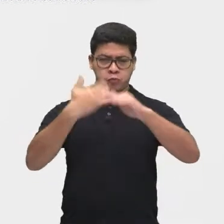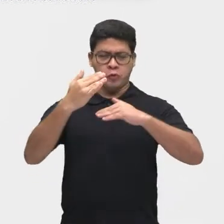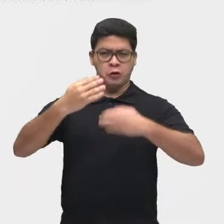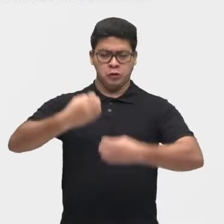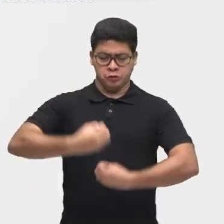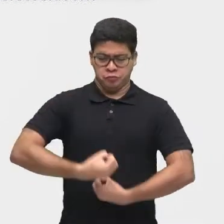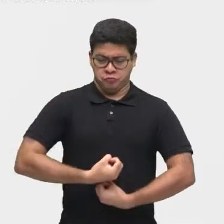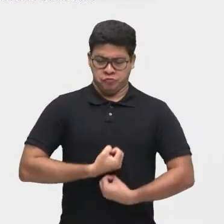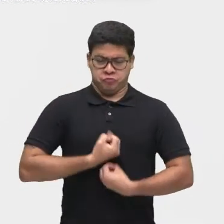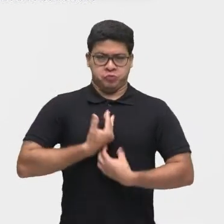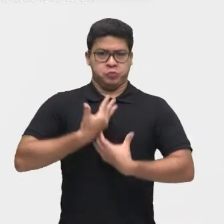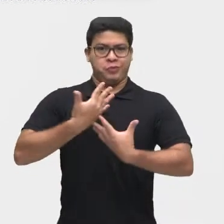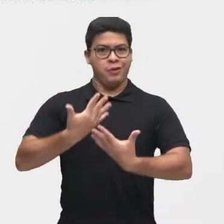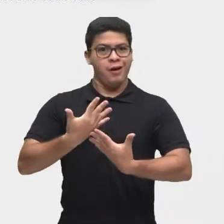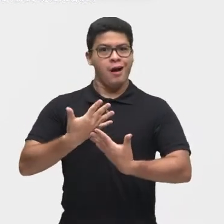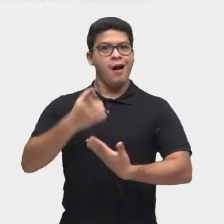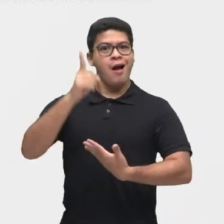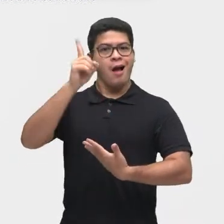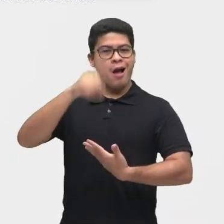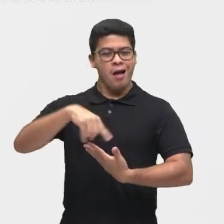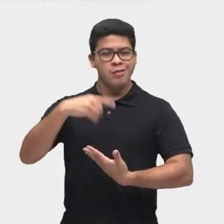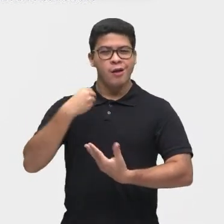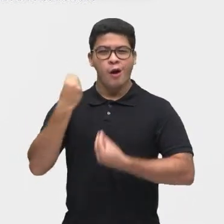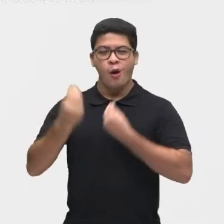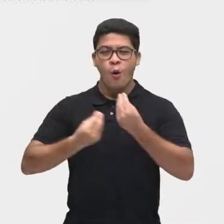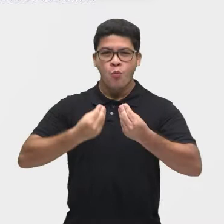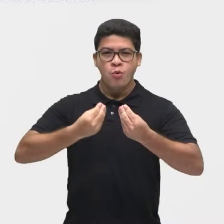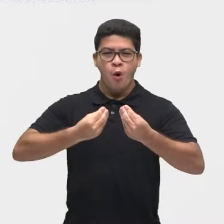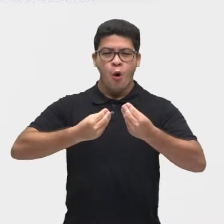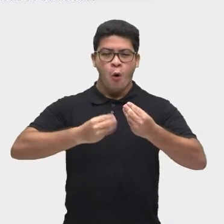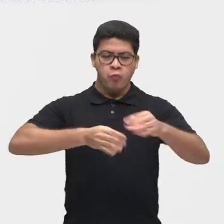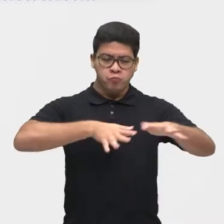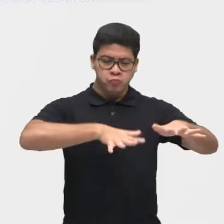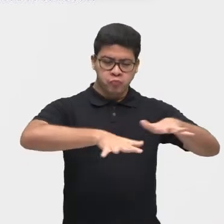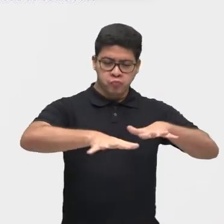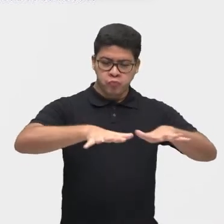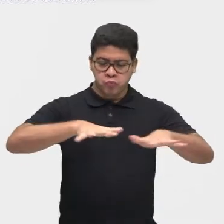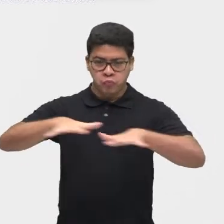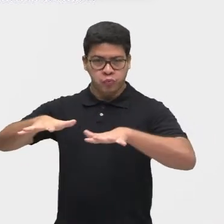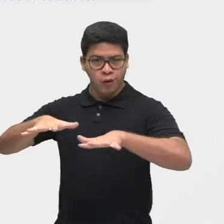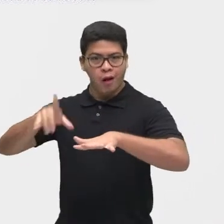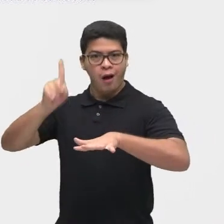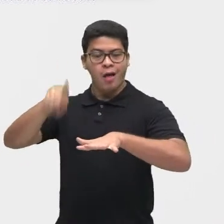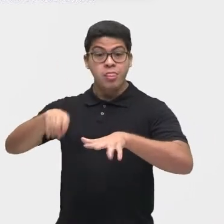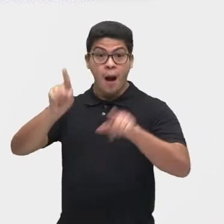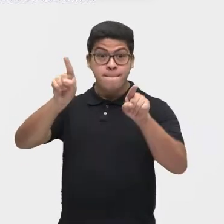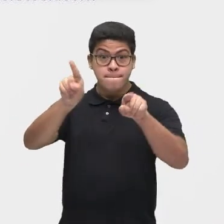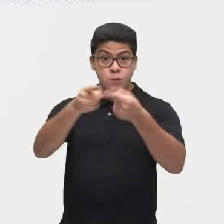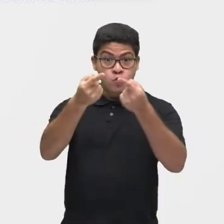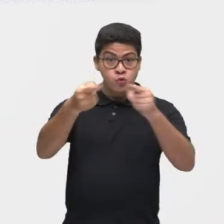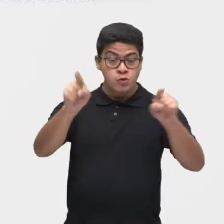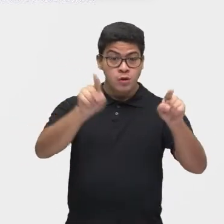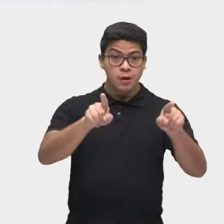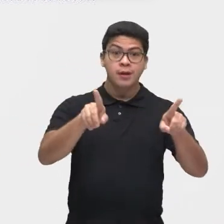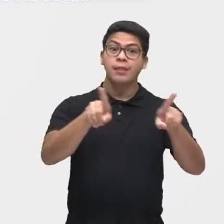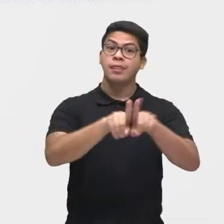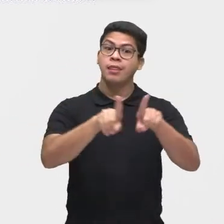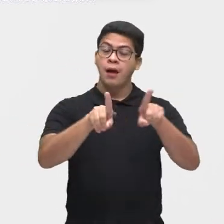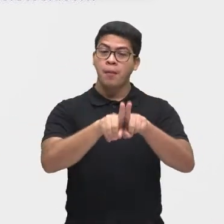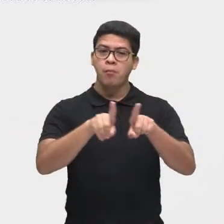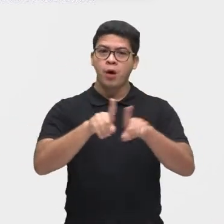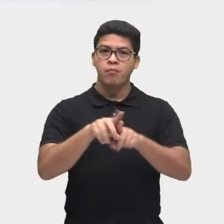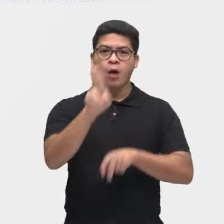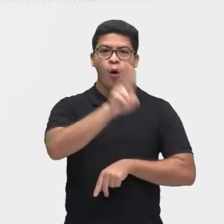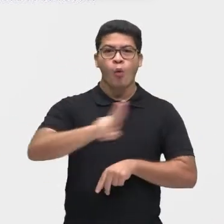humana através da plasticidade dos movimentos, né? Da musicalidade e do manuseio dos